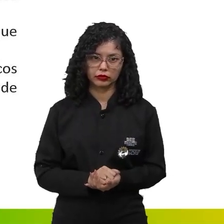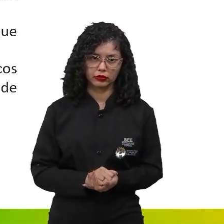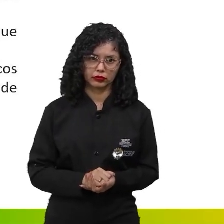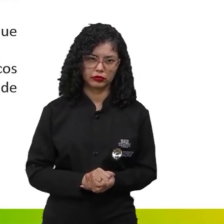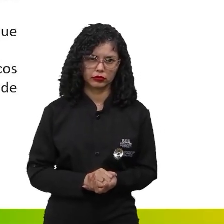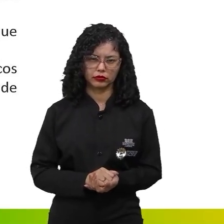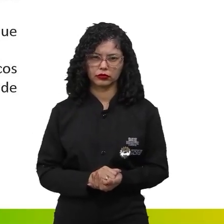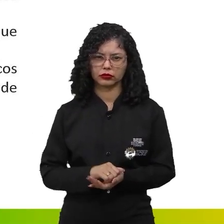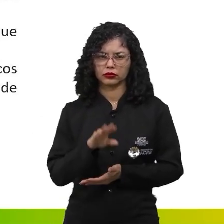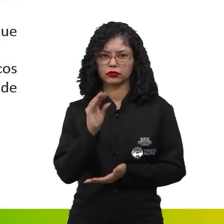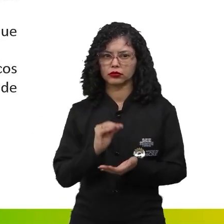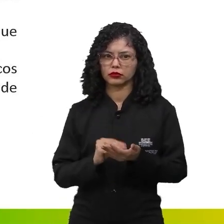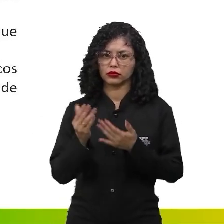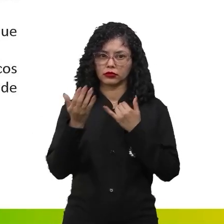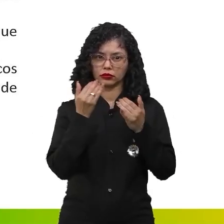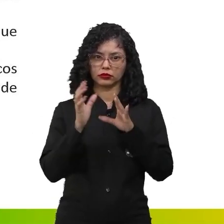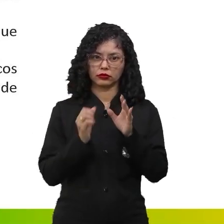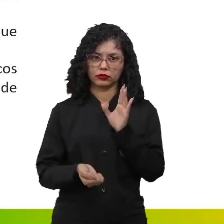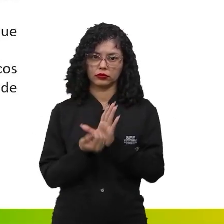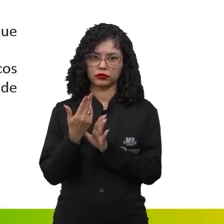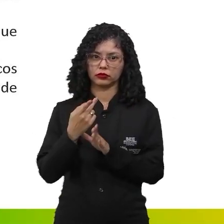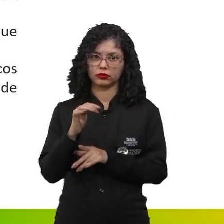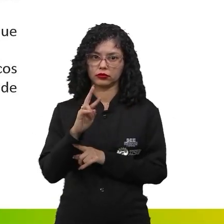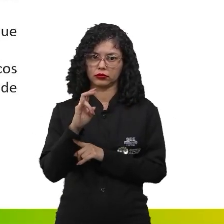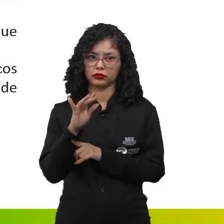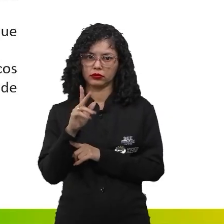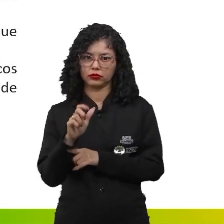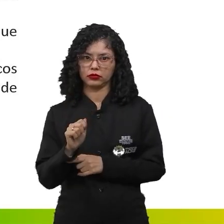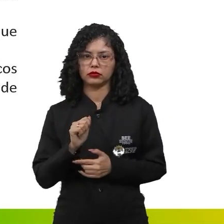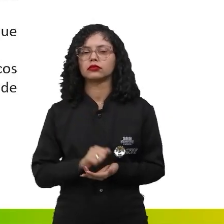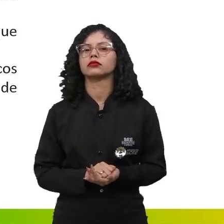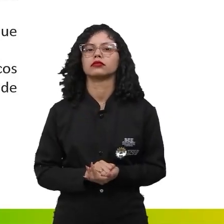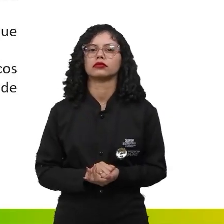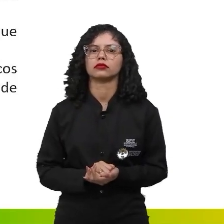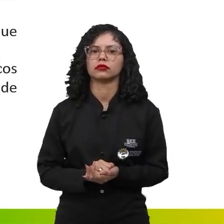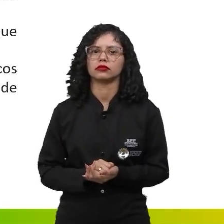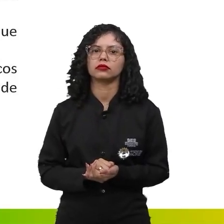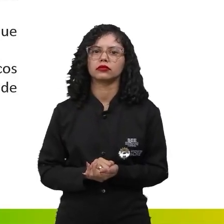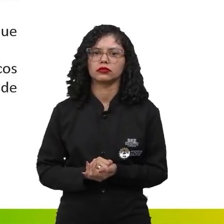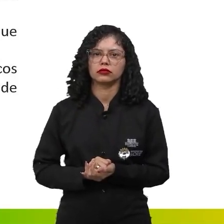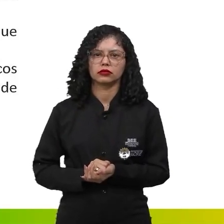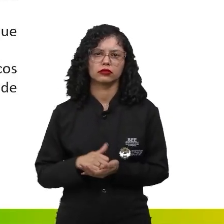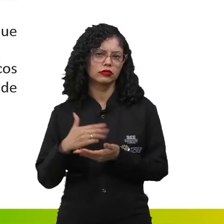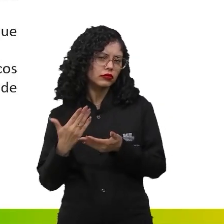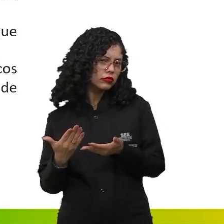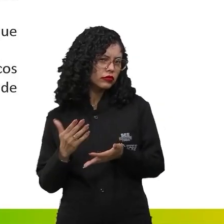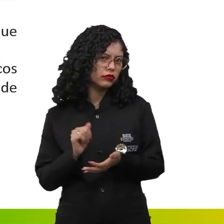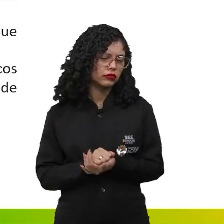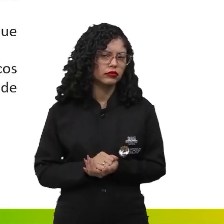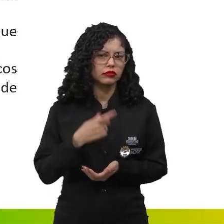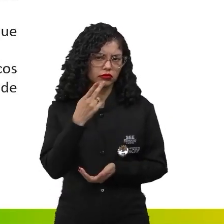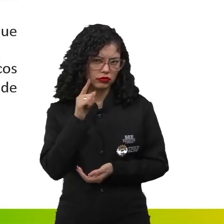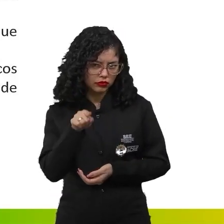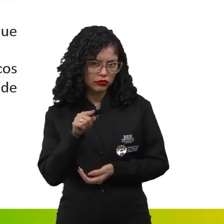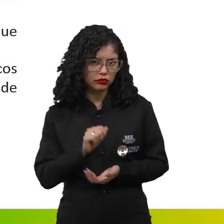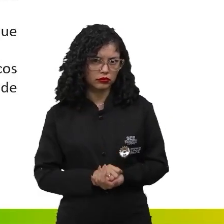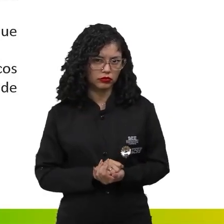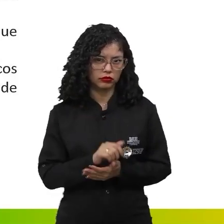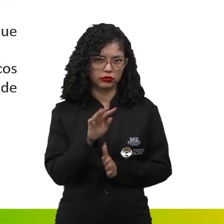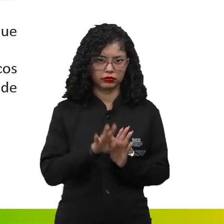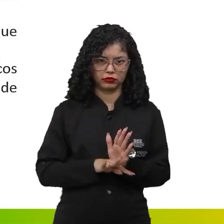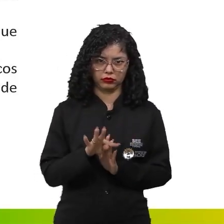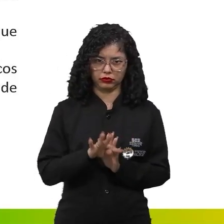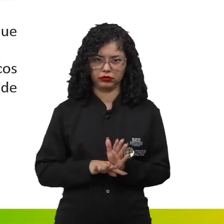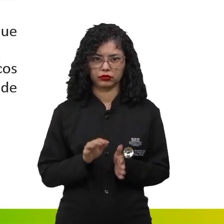interna desencadeia a formação de extensas periferias desassistidas. Tá falando de periferias o